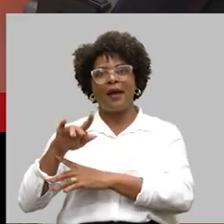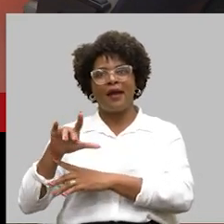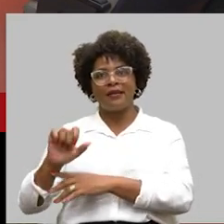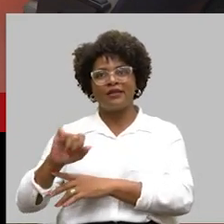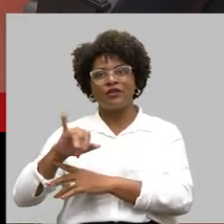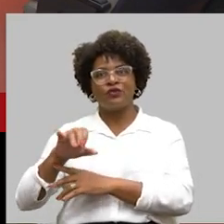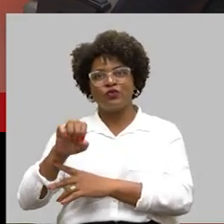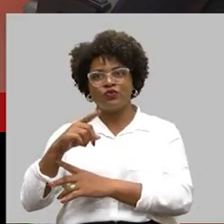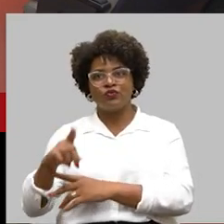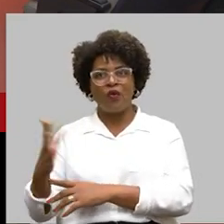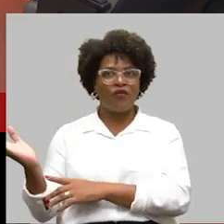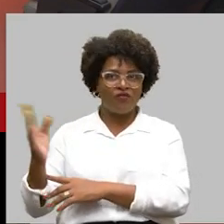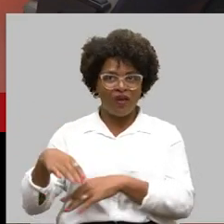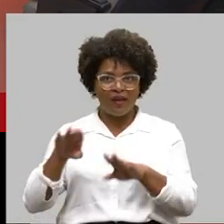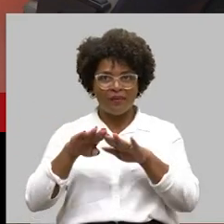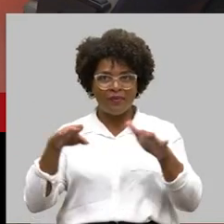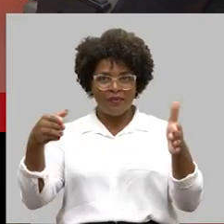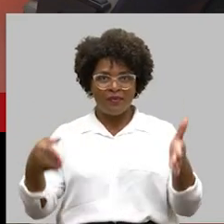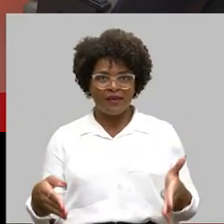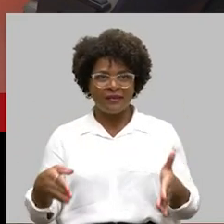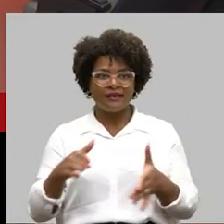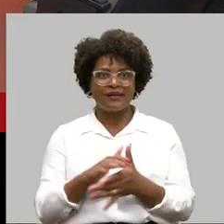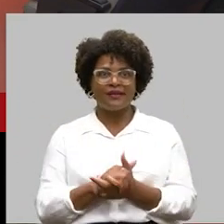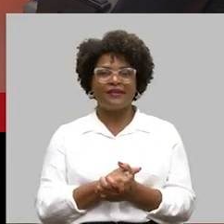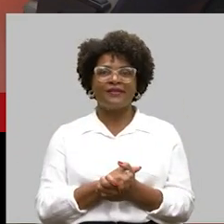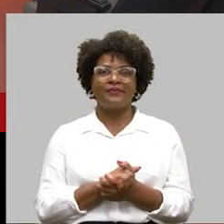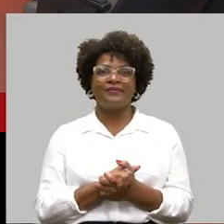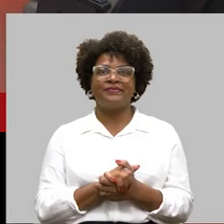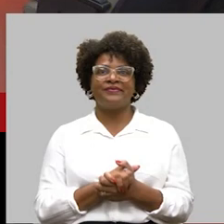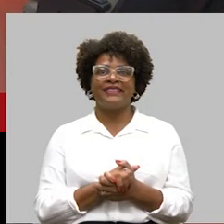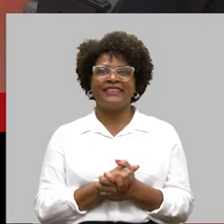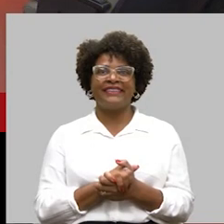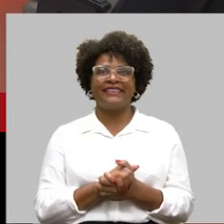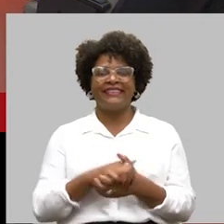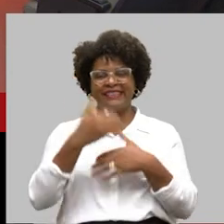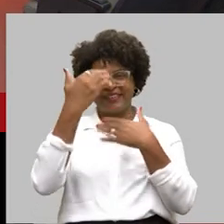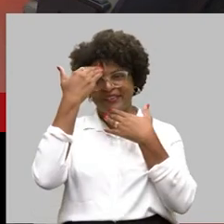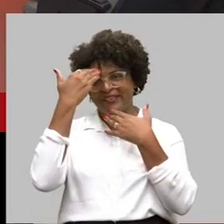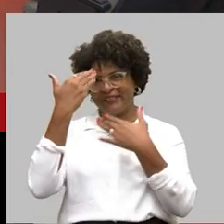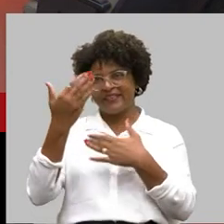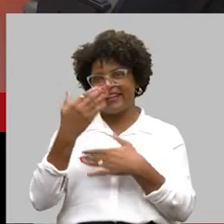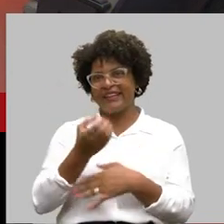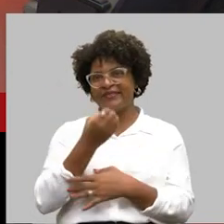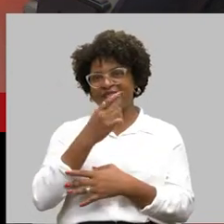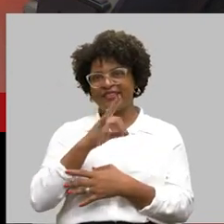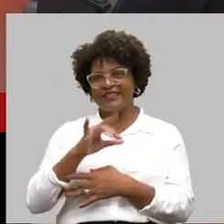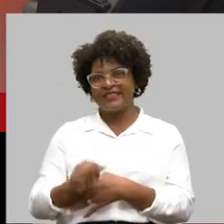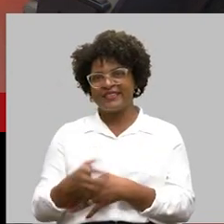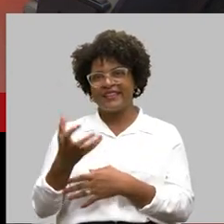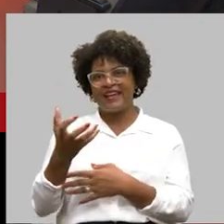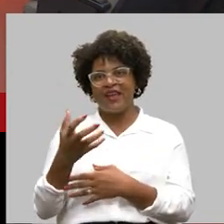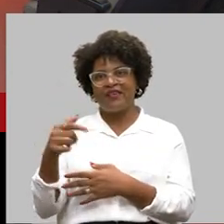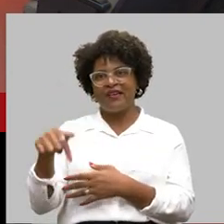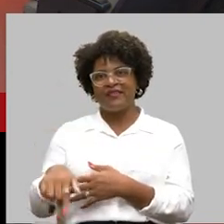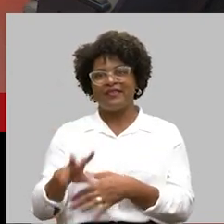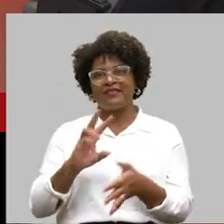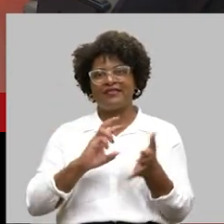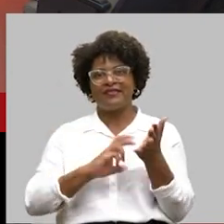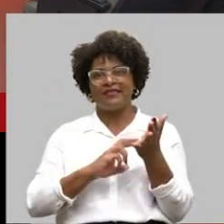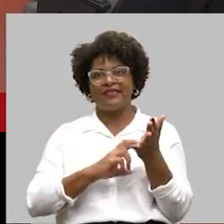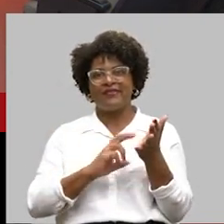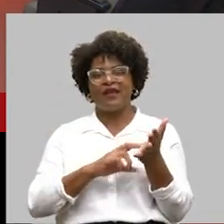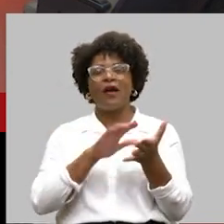na mesa Obrigada um bom dia eu queria nessa manhã